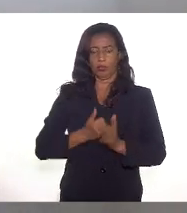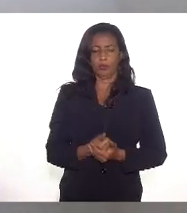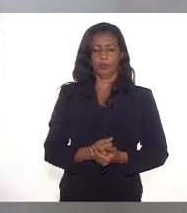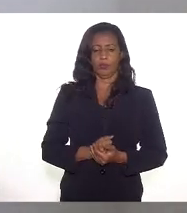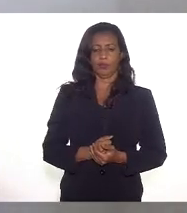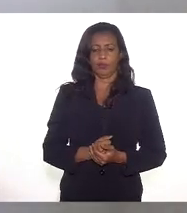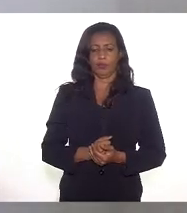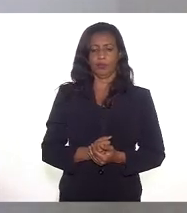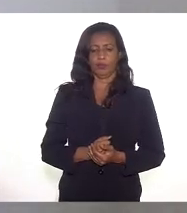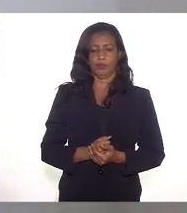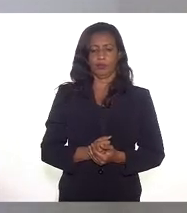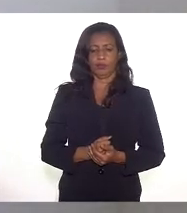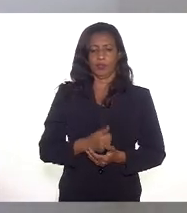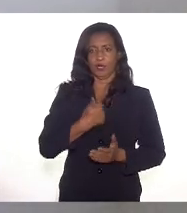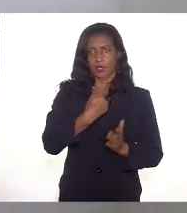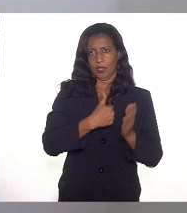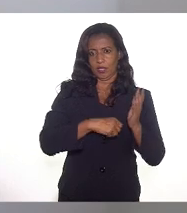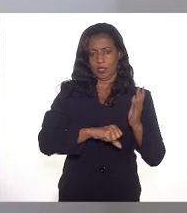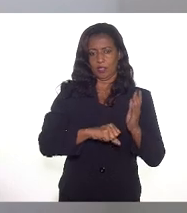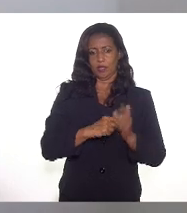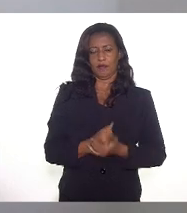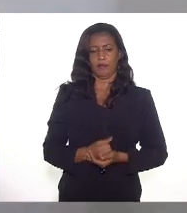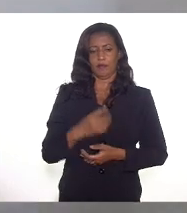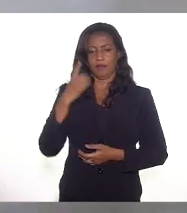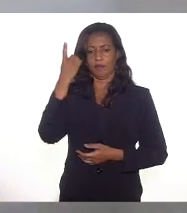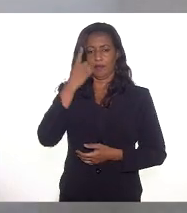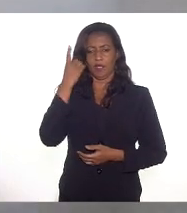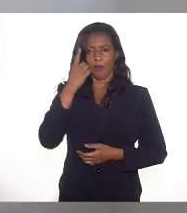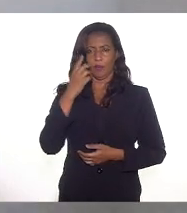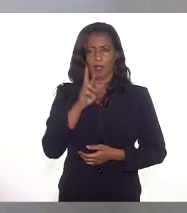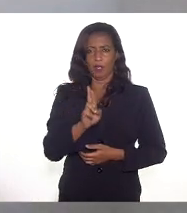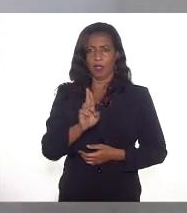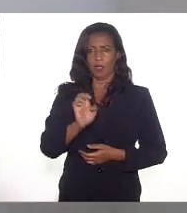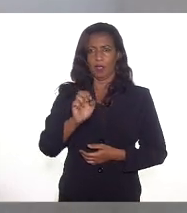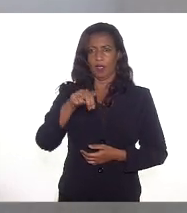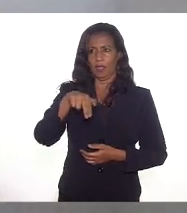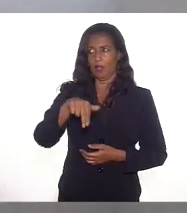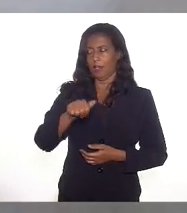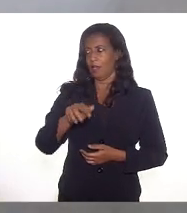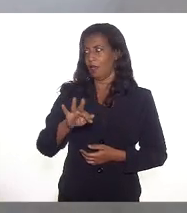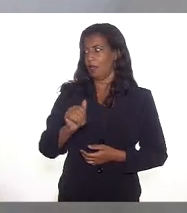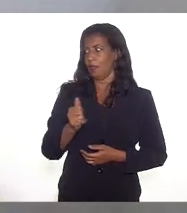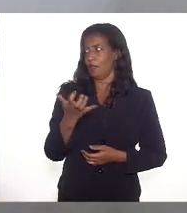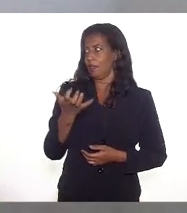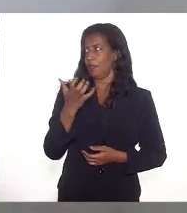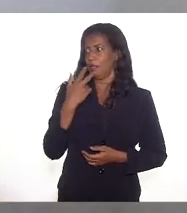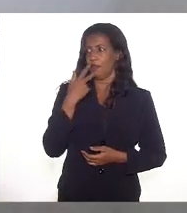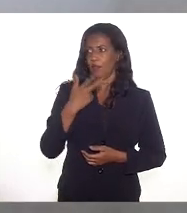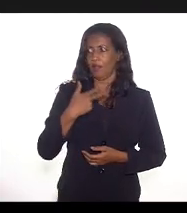ok. E a 19. Deputada Renata, quer falar, por favor?